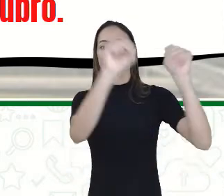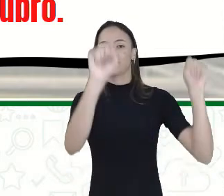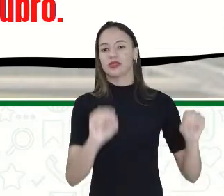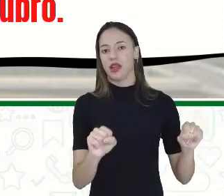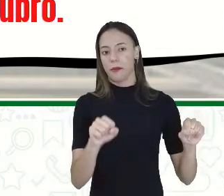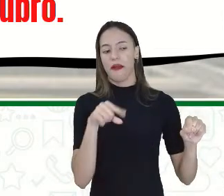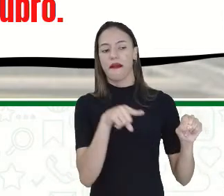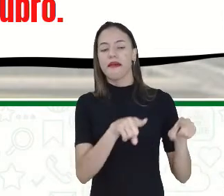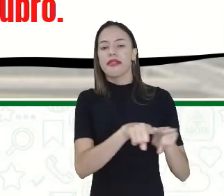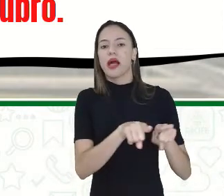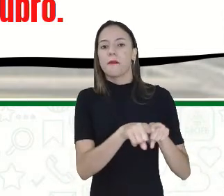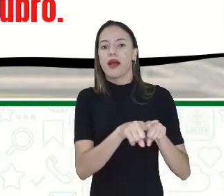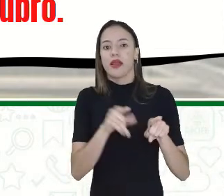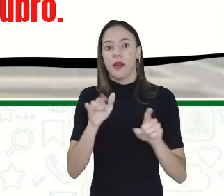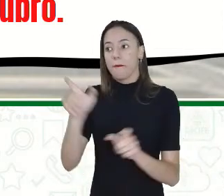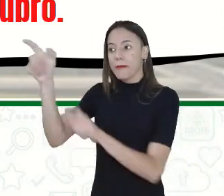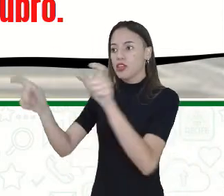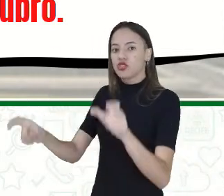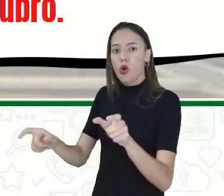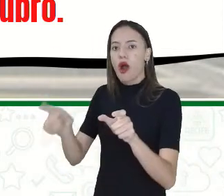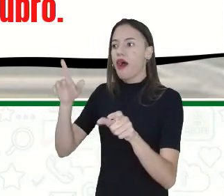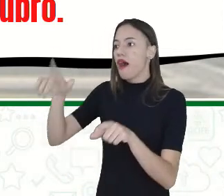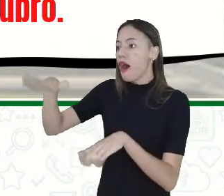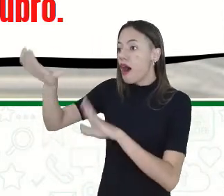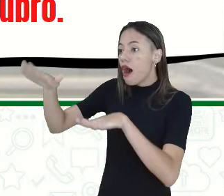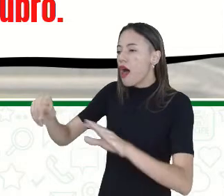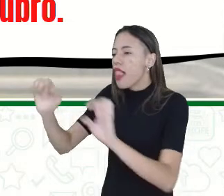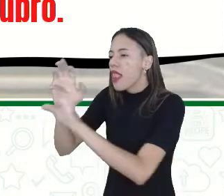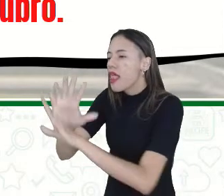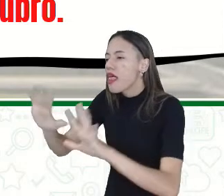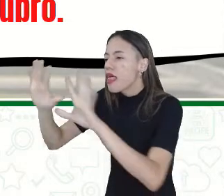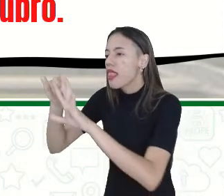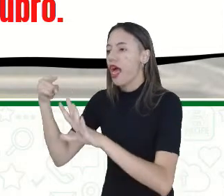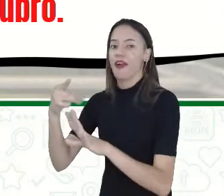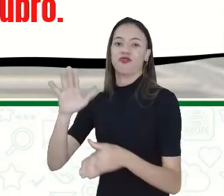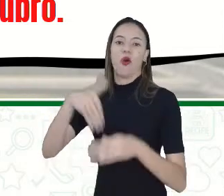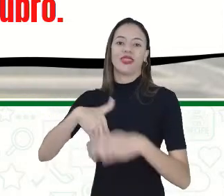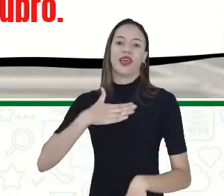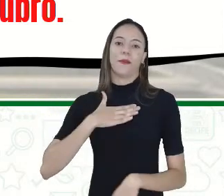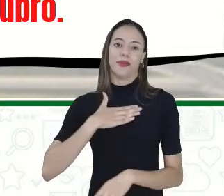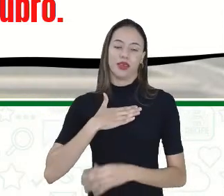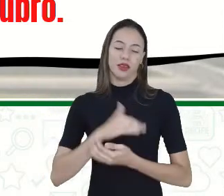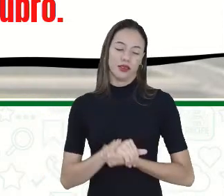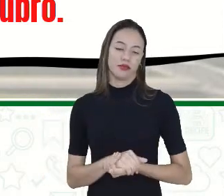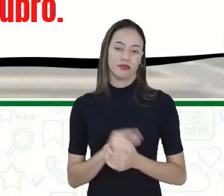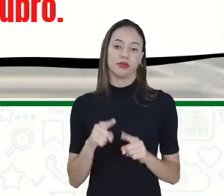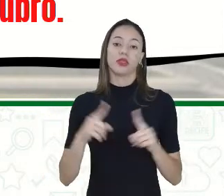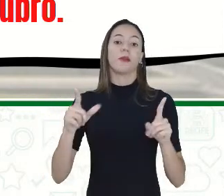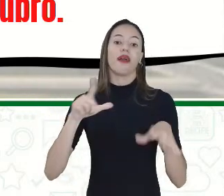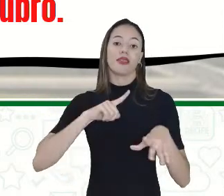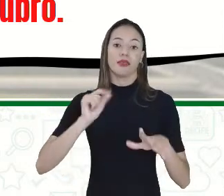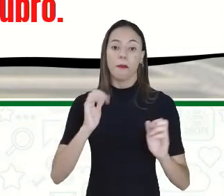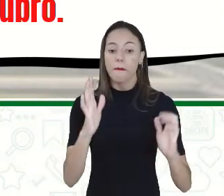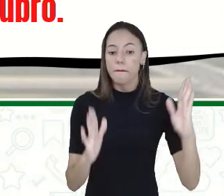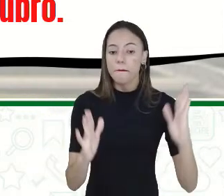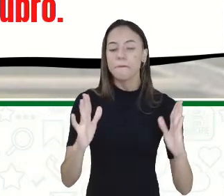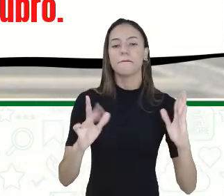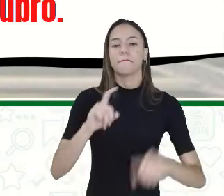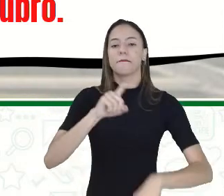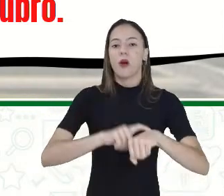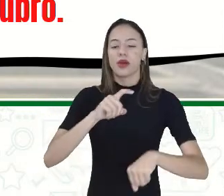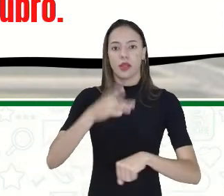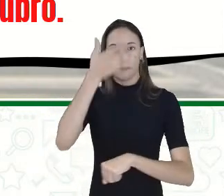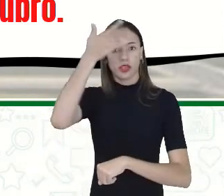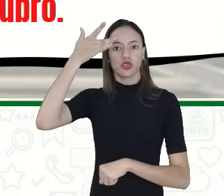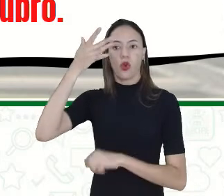de direcionar as pessoas a votarem naquele candidato. Mas teve um momento onde as pessoas iam votar